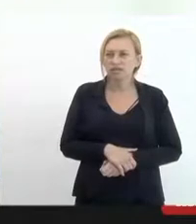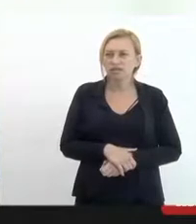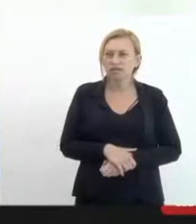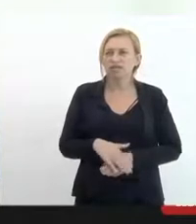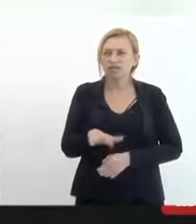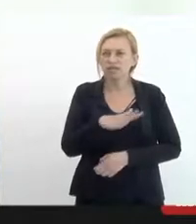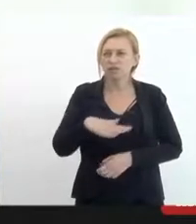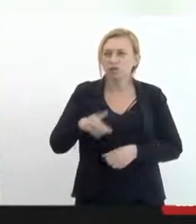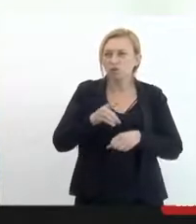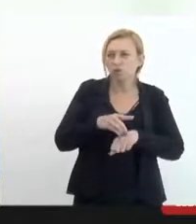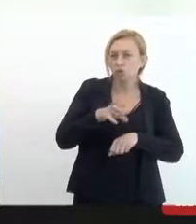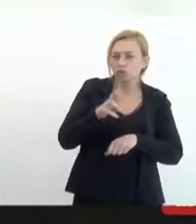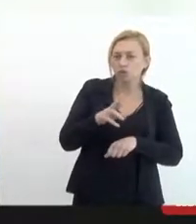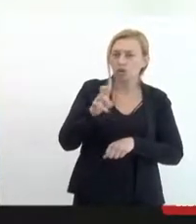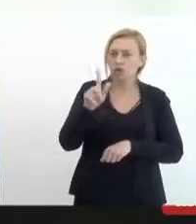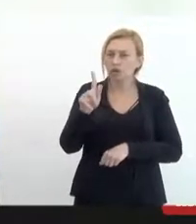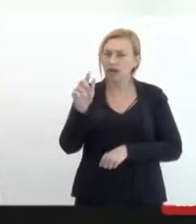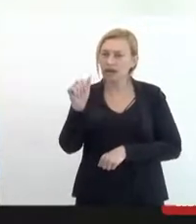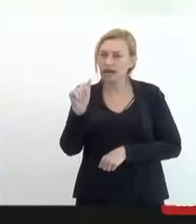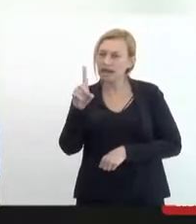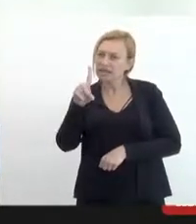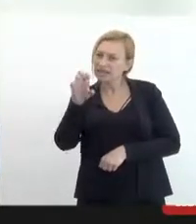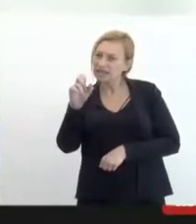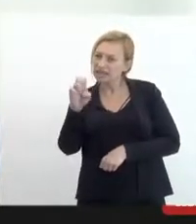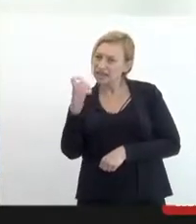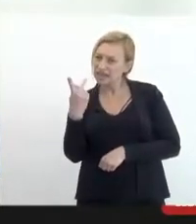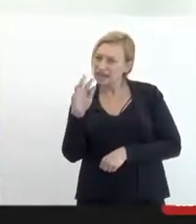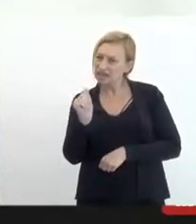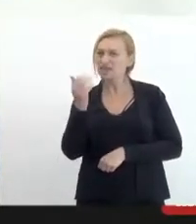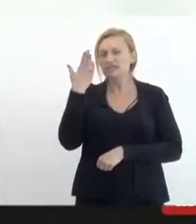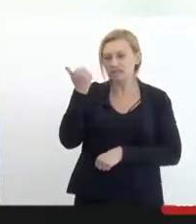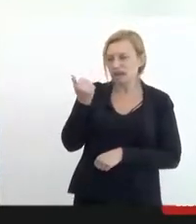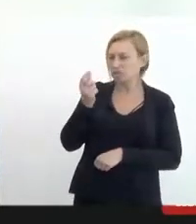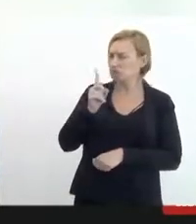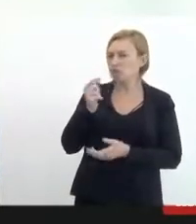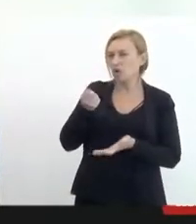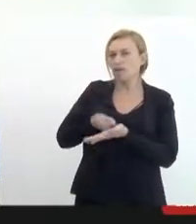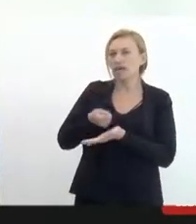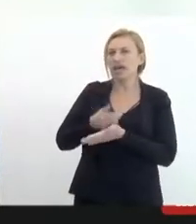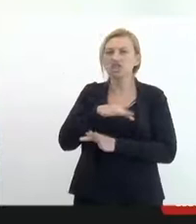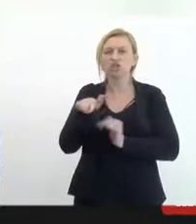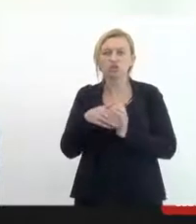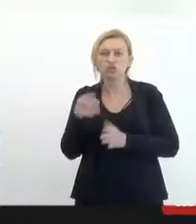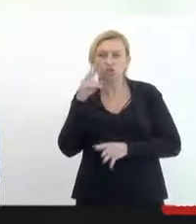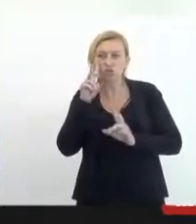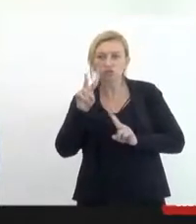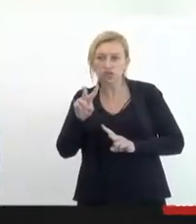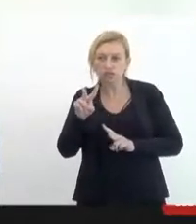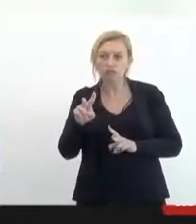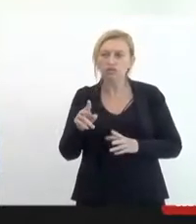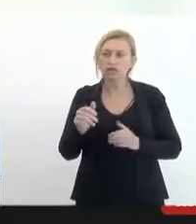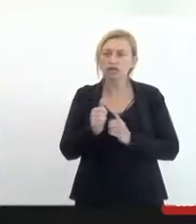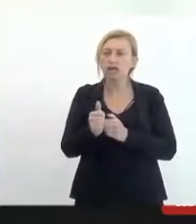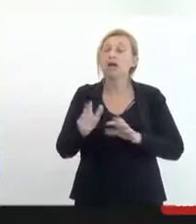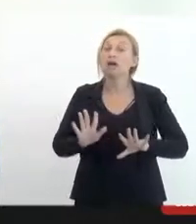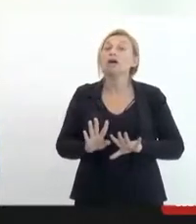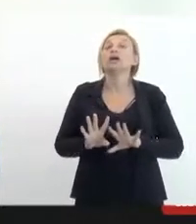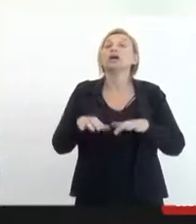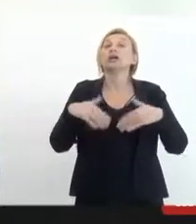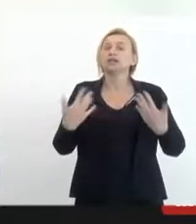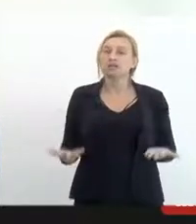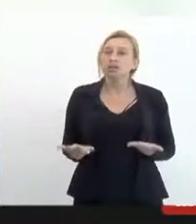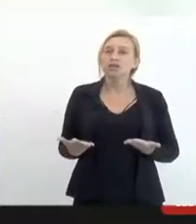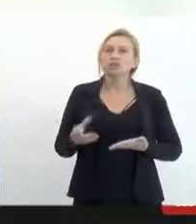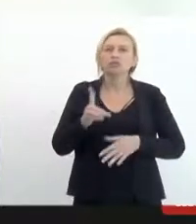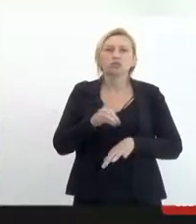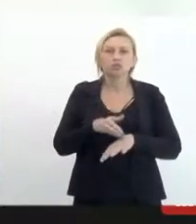doutor Gadelha sabe, mas não é obrigado todos que estão ouvindo conhecer CIRA. Então, o